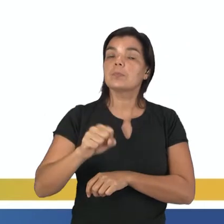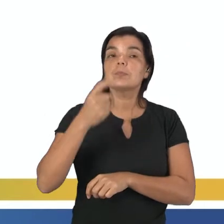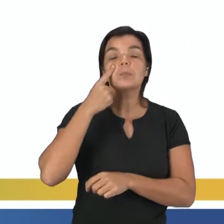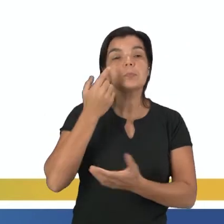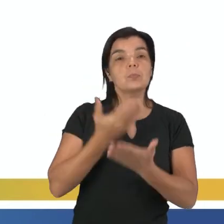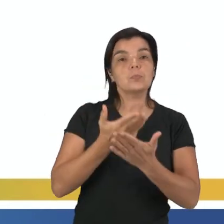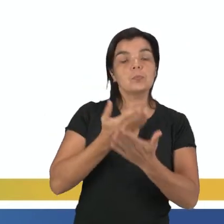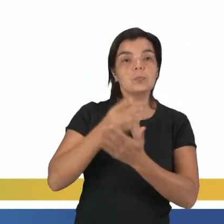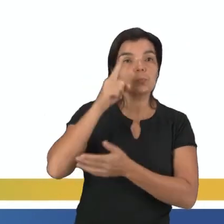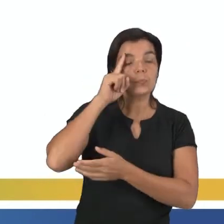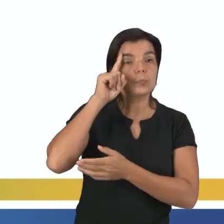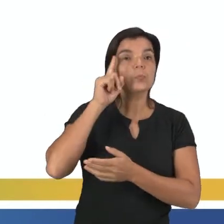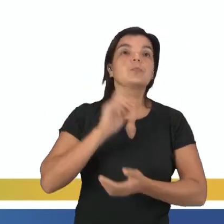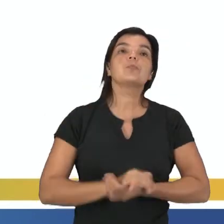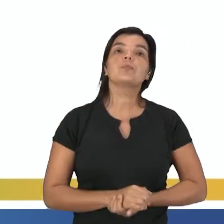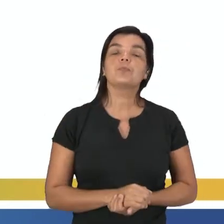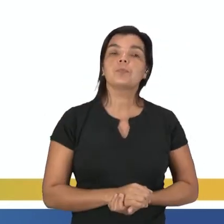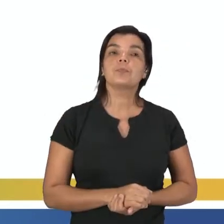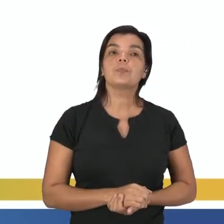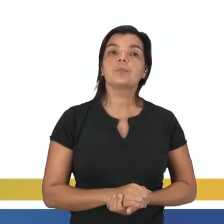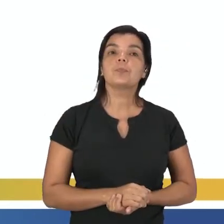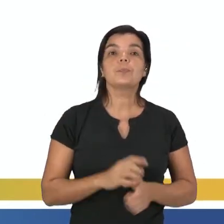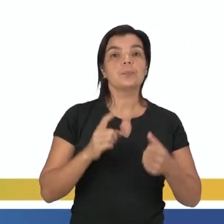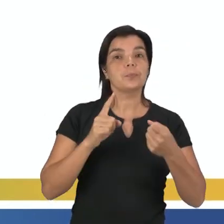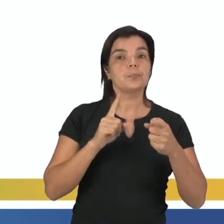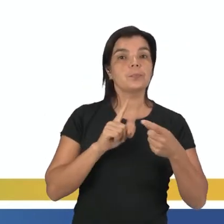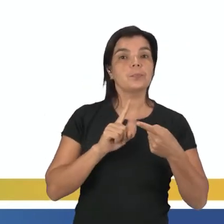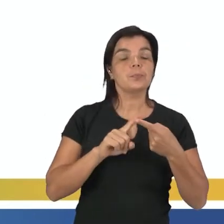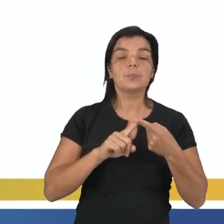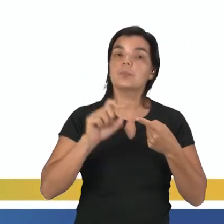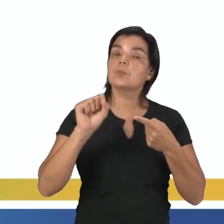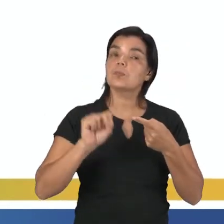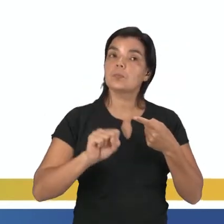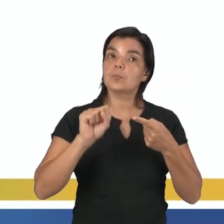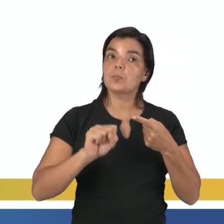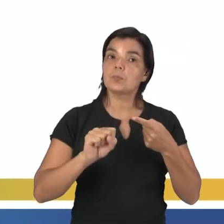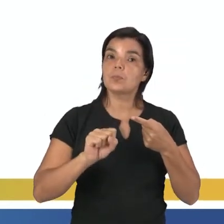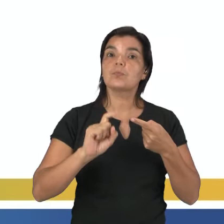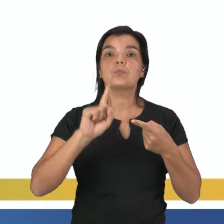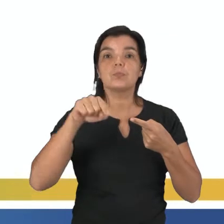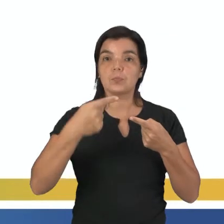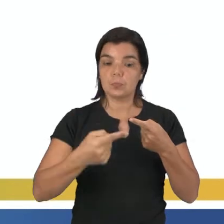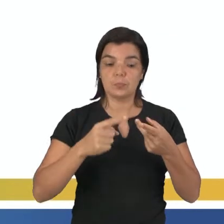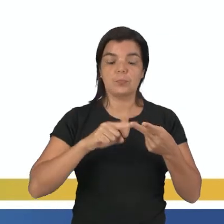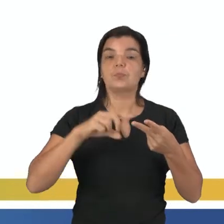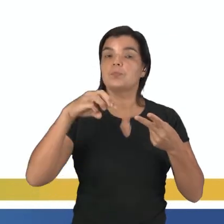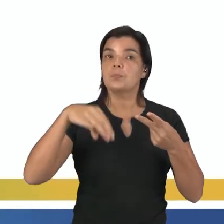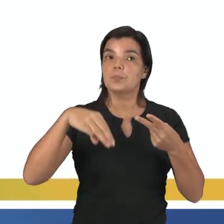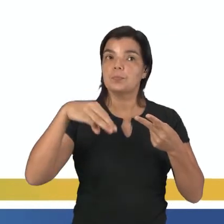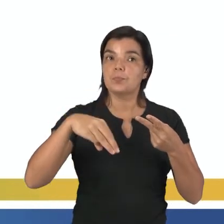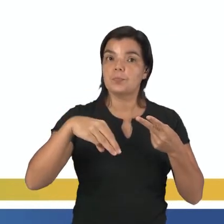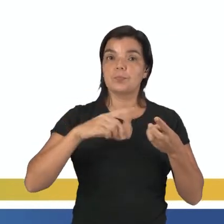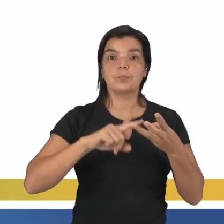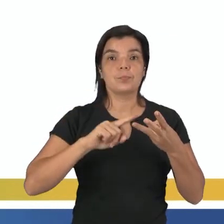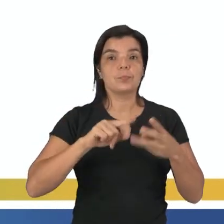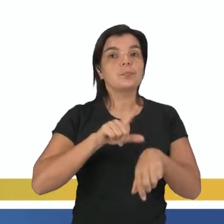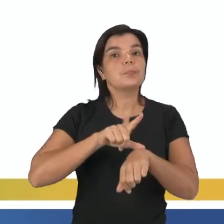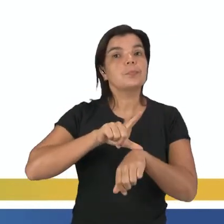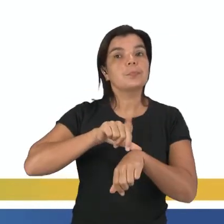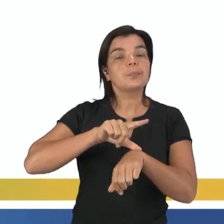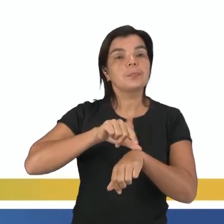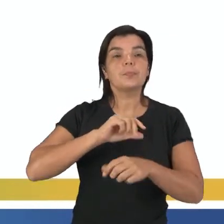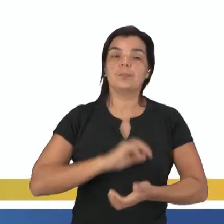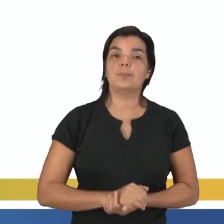dia, existem outros. Por exemplo, né? Temos os segundos. Alguns segundos geram minutos. De minutos geram